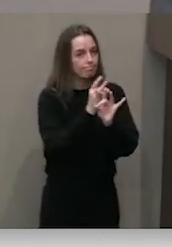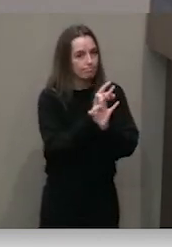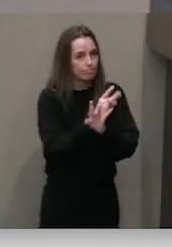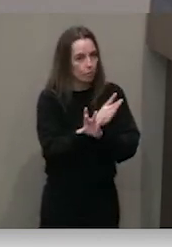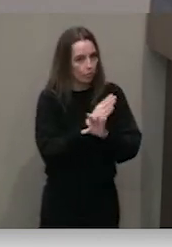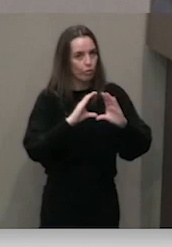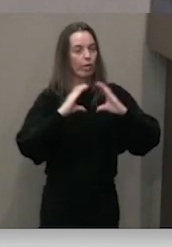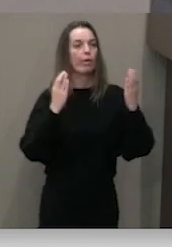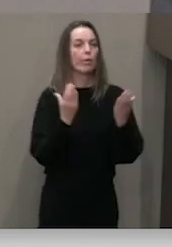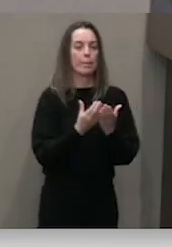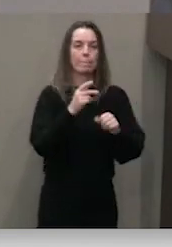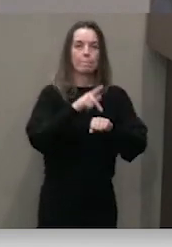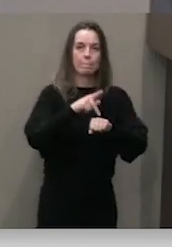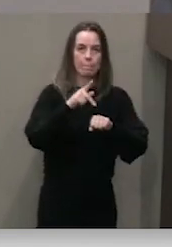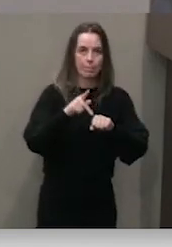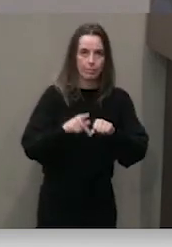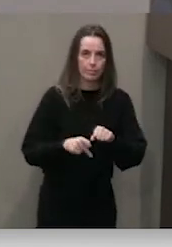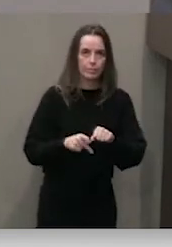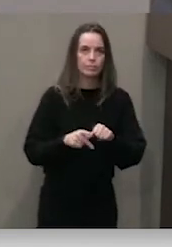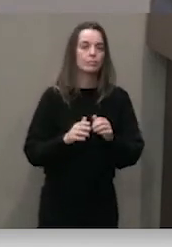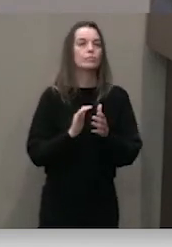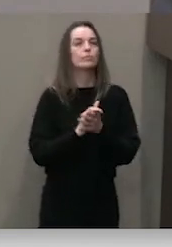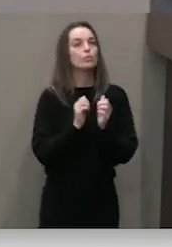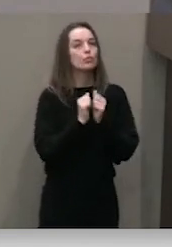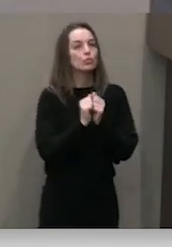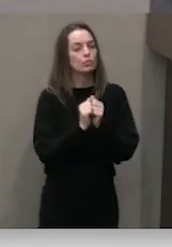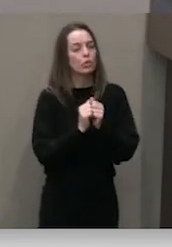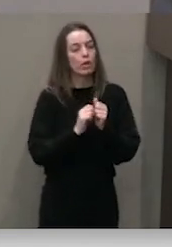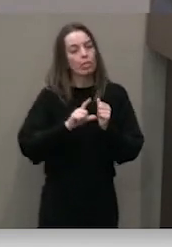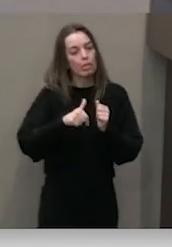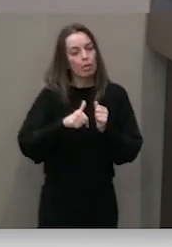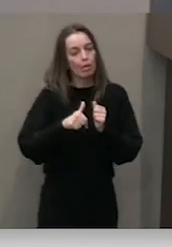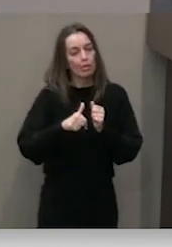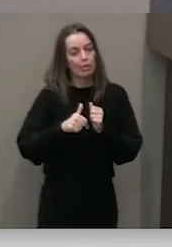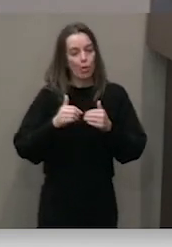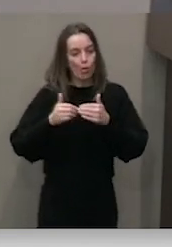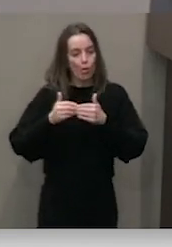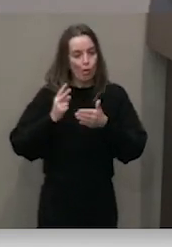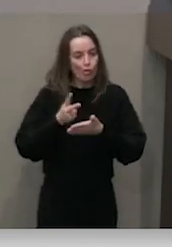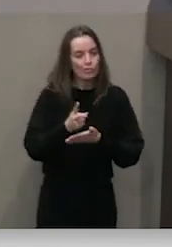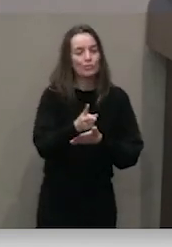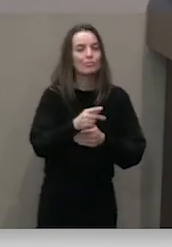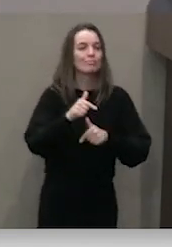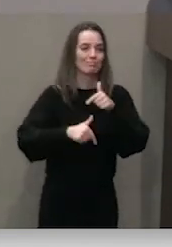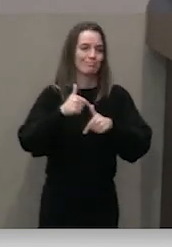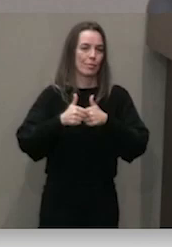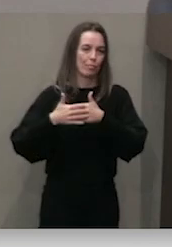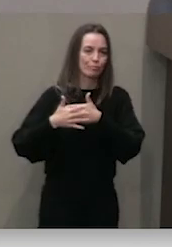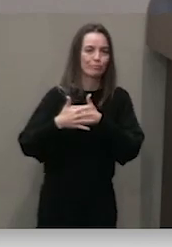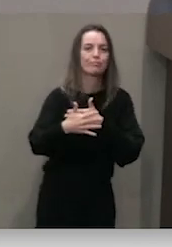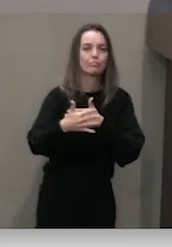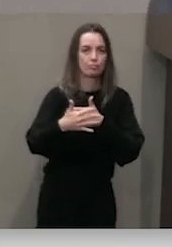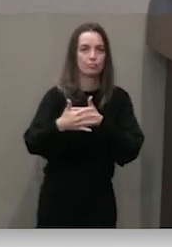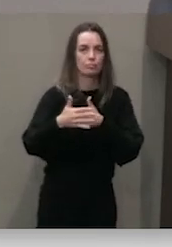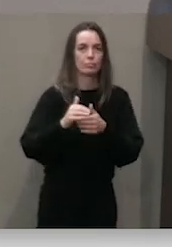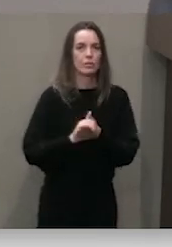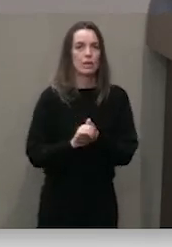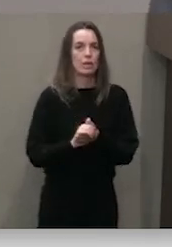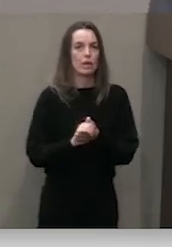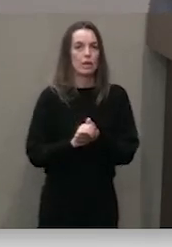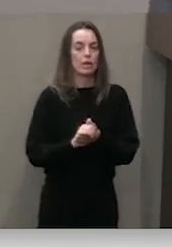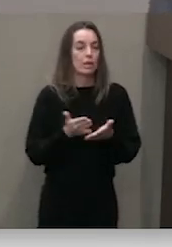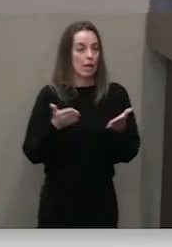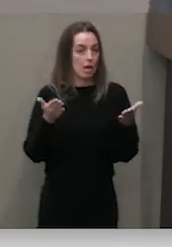comunidade passofundense, e a partir dali seguir o trabalho. Então agora nós estamos aguardando a colocação desta licitação